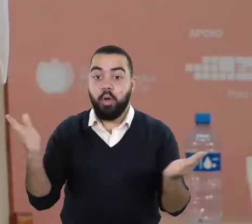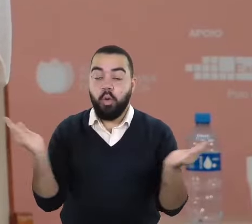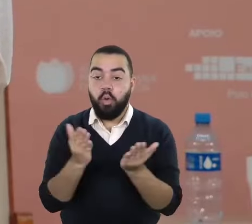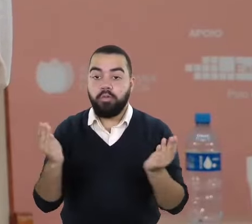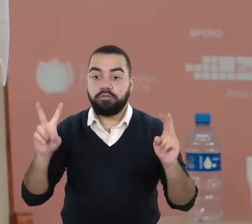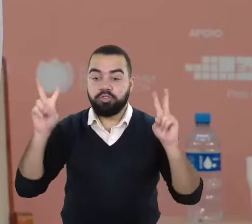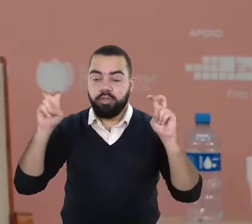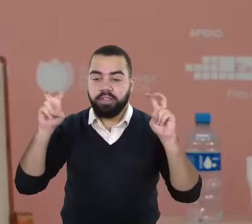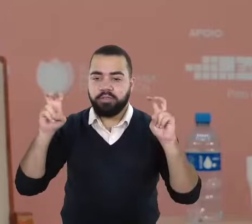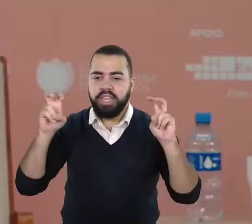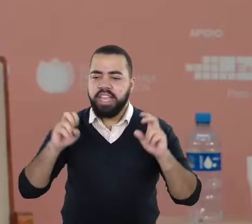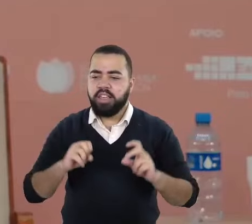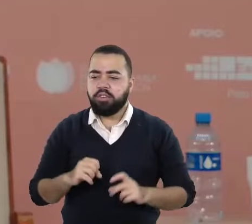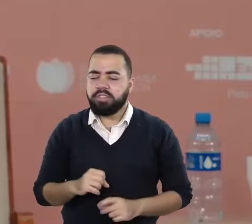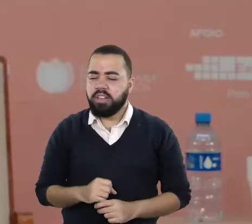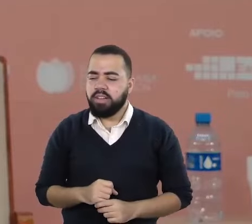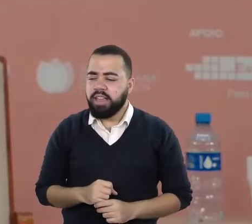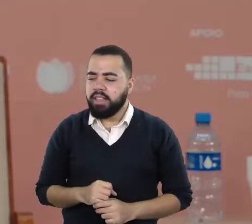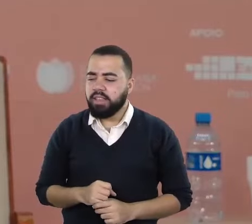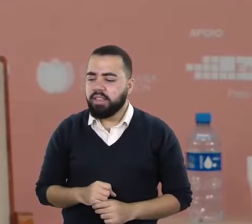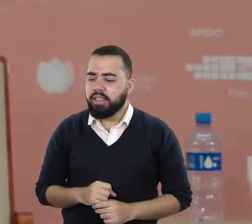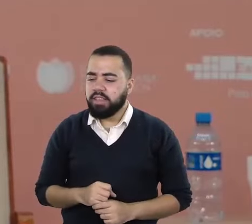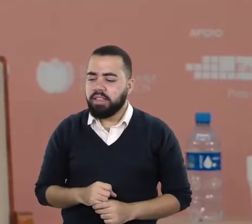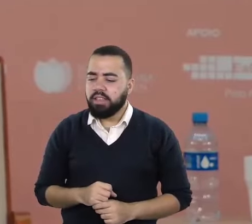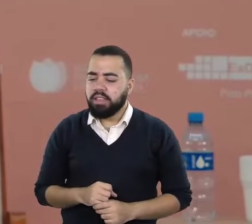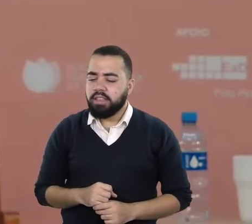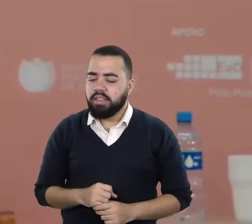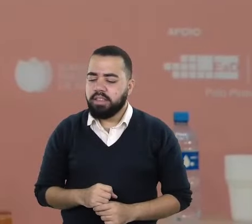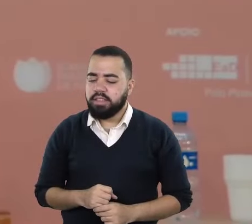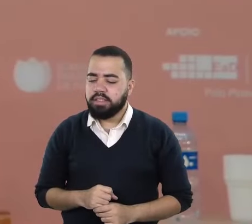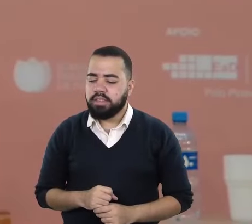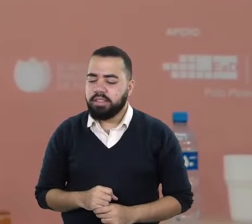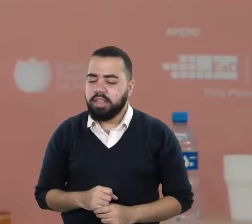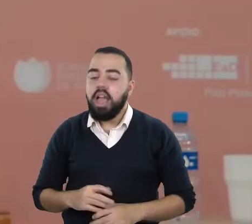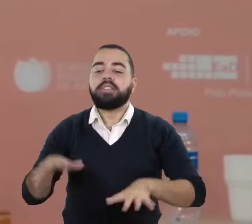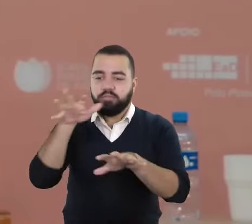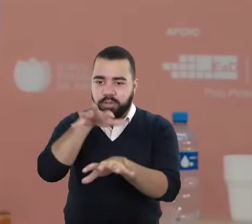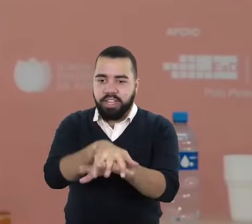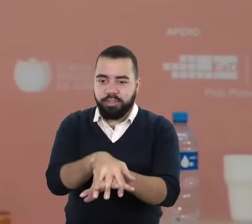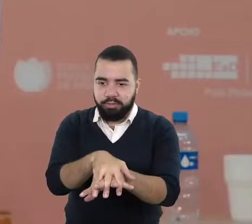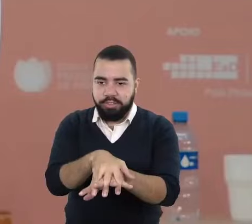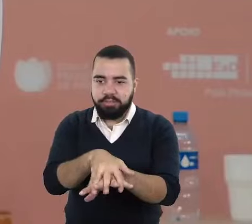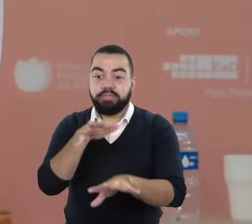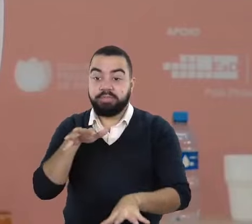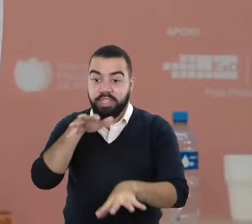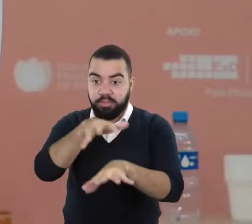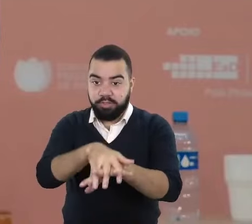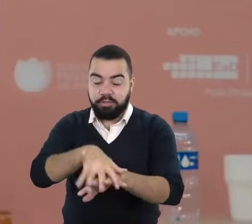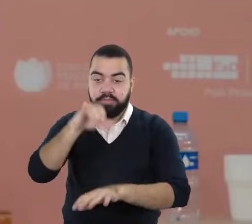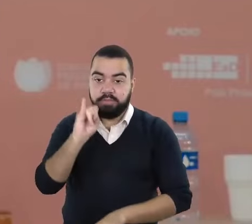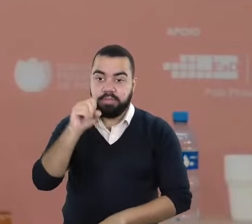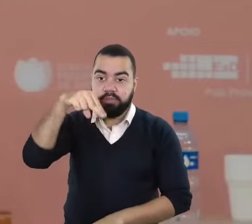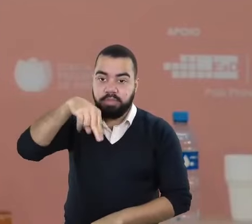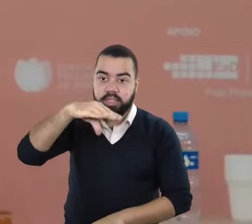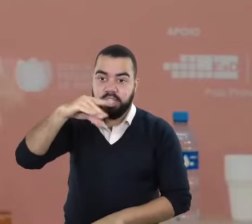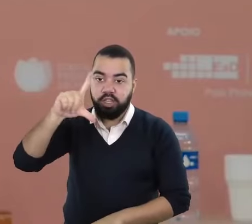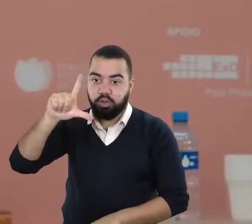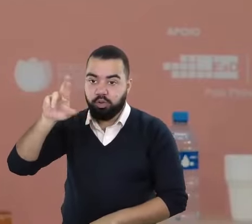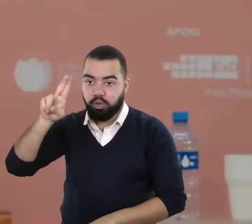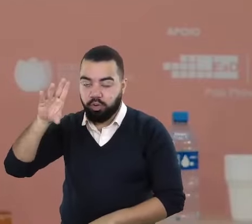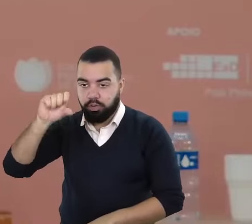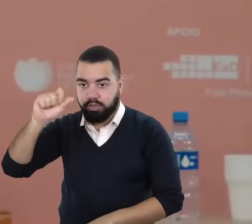inclusão, uma inclusão que compõe, e eu vou dizer que, como nós estamos aqui numa igreja, que incluir